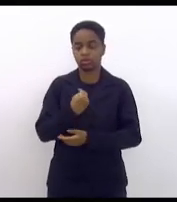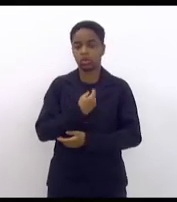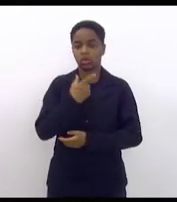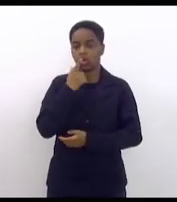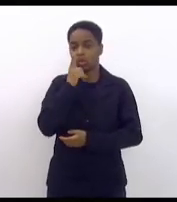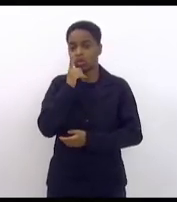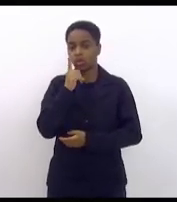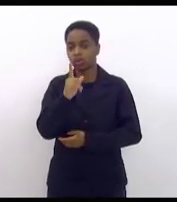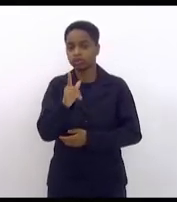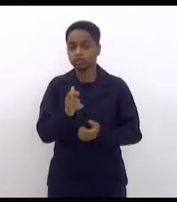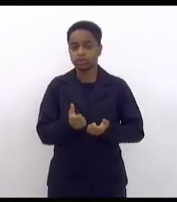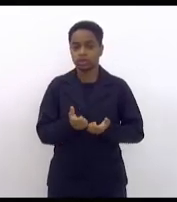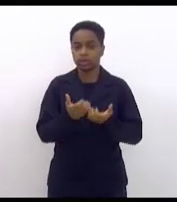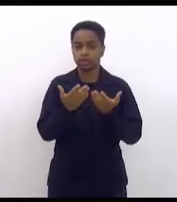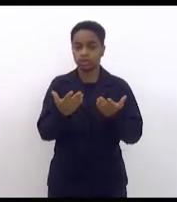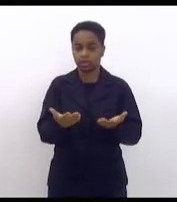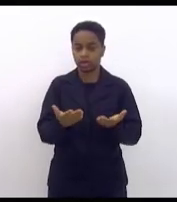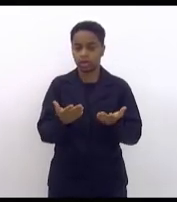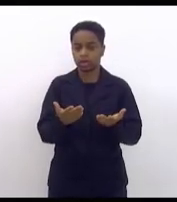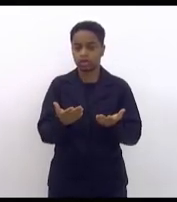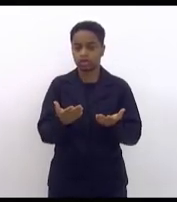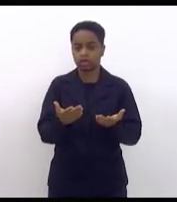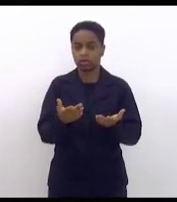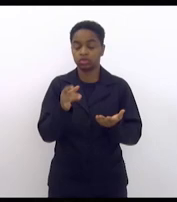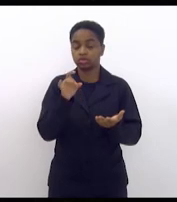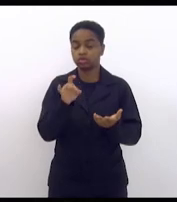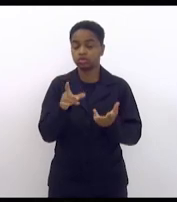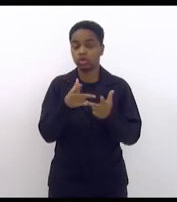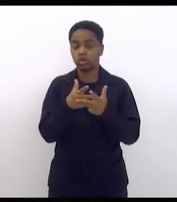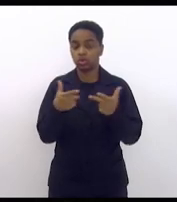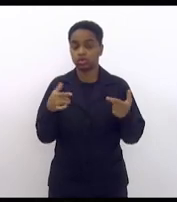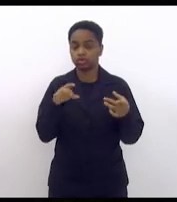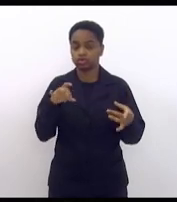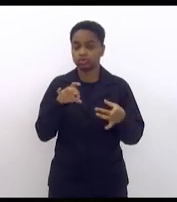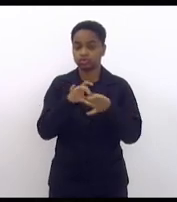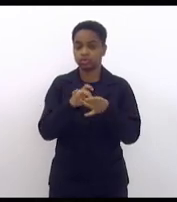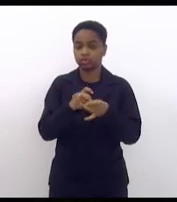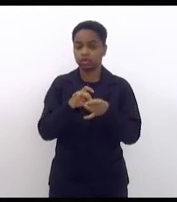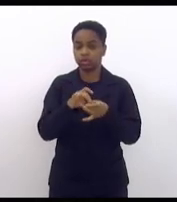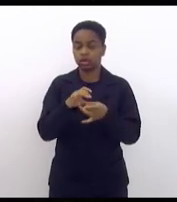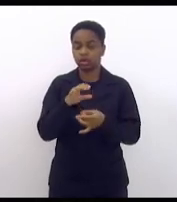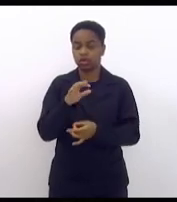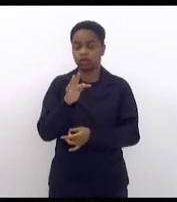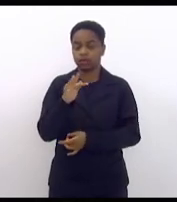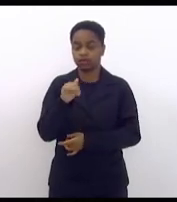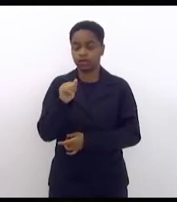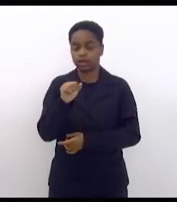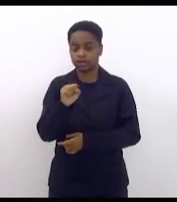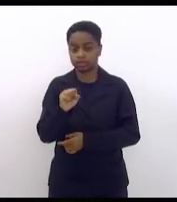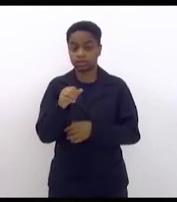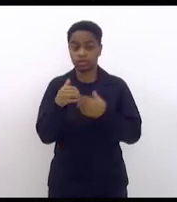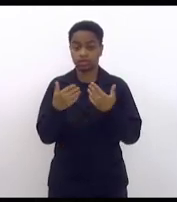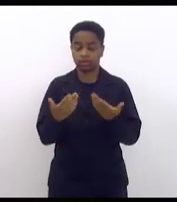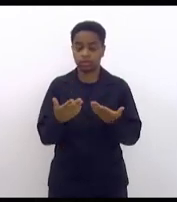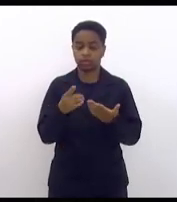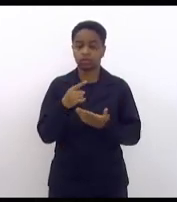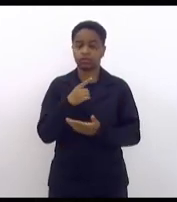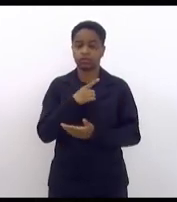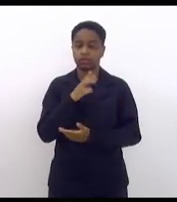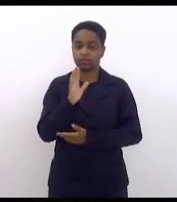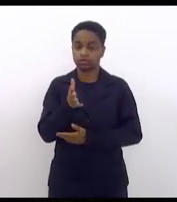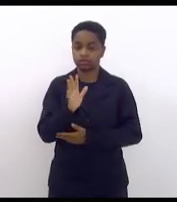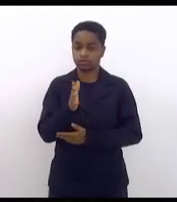conseguimos conceder os benefícios que estejam no convênio com o FAES. Agora, nós já temos na